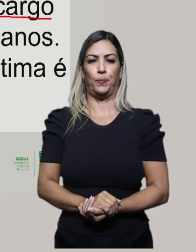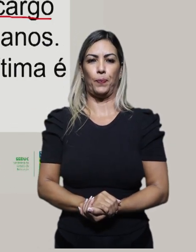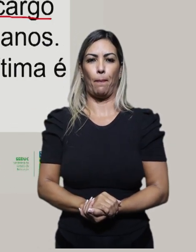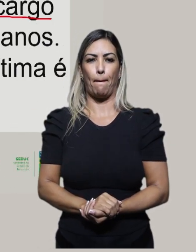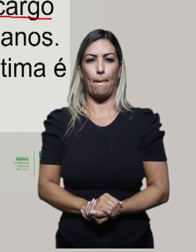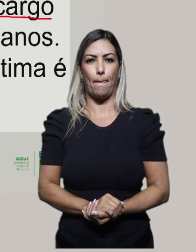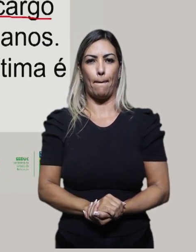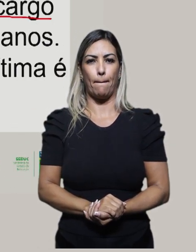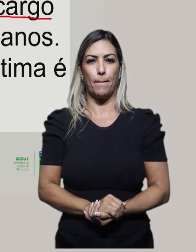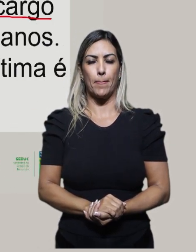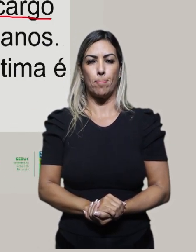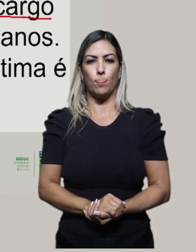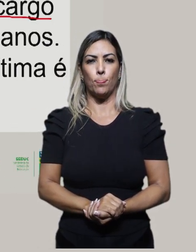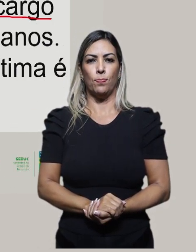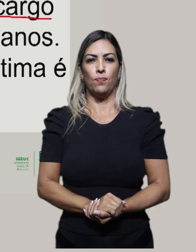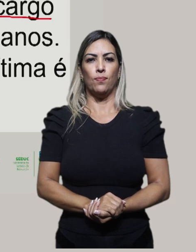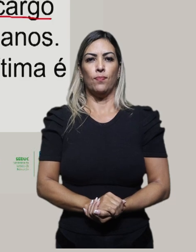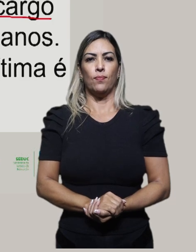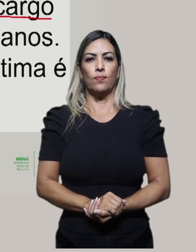anos.